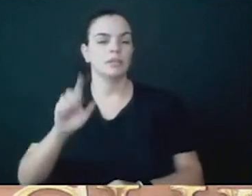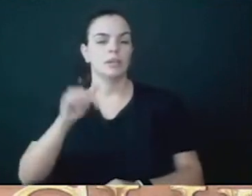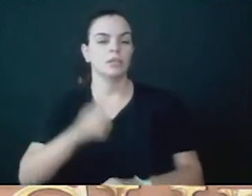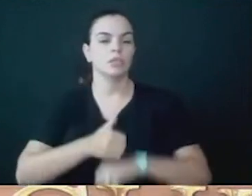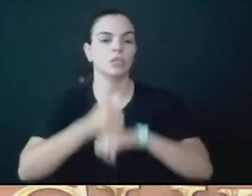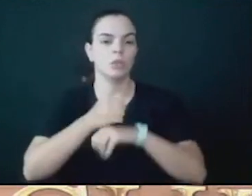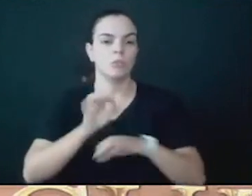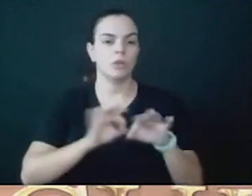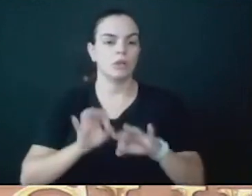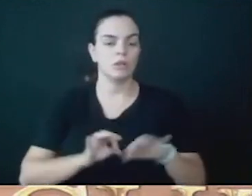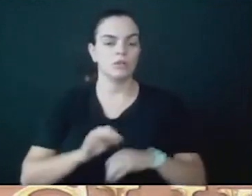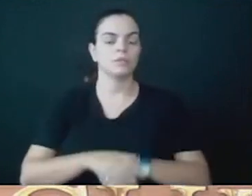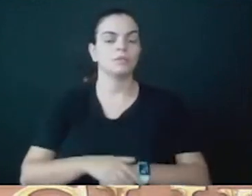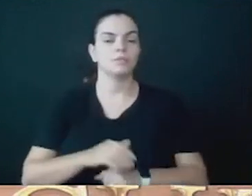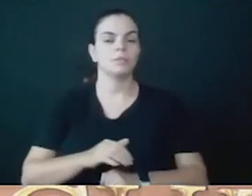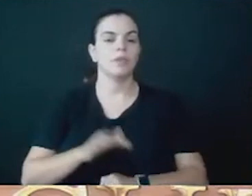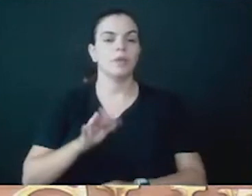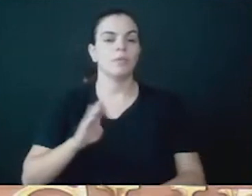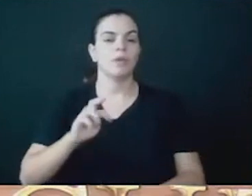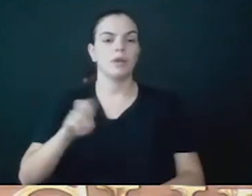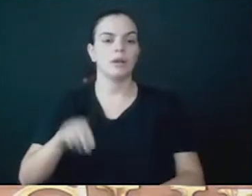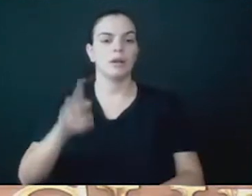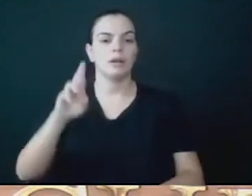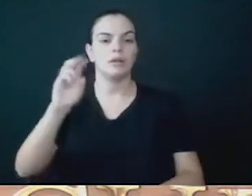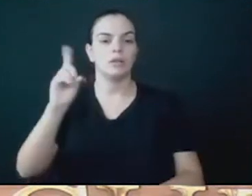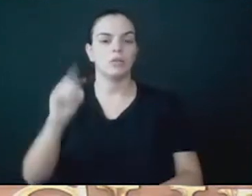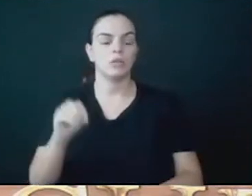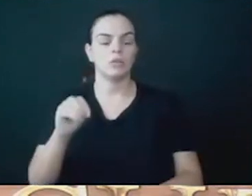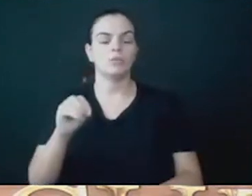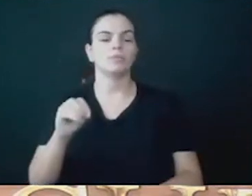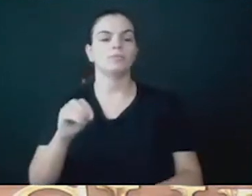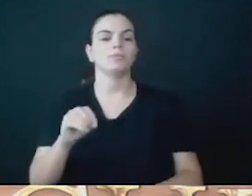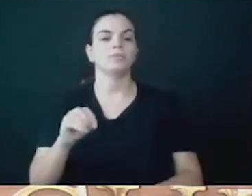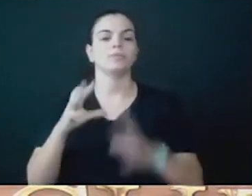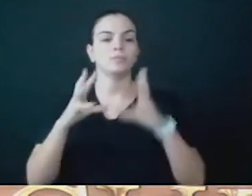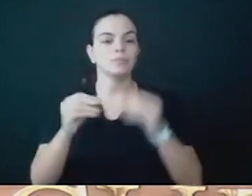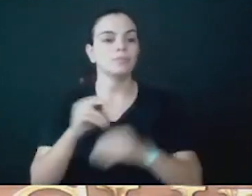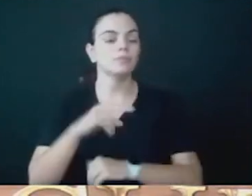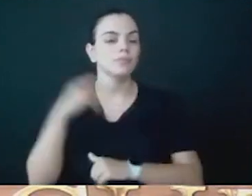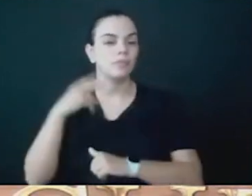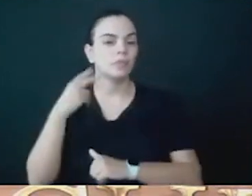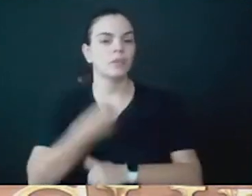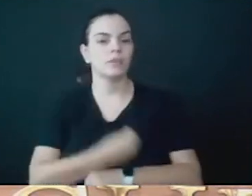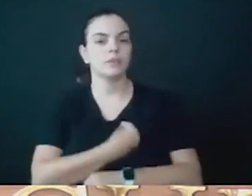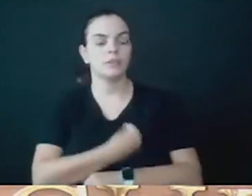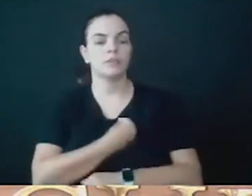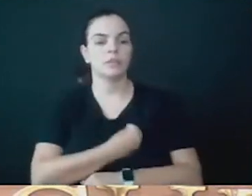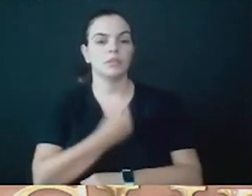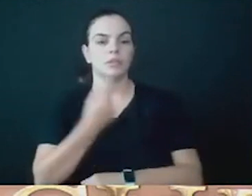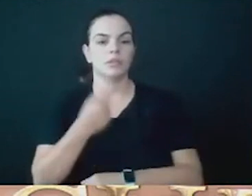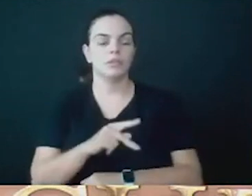Bernardo Fader, diretor institucional do IMAP, todos os vereadores e vereadoras que acompanharam esta